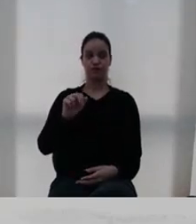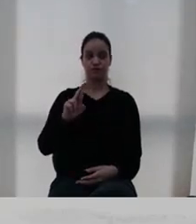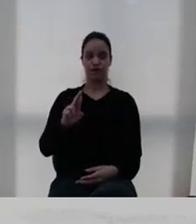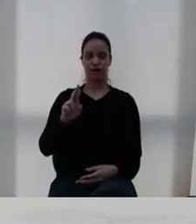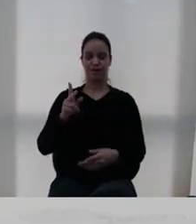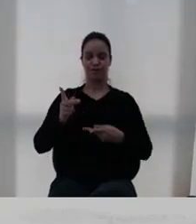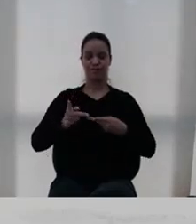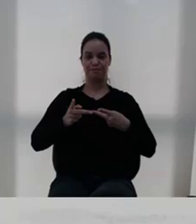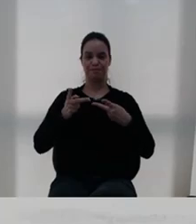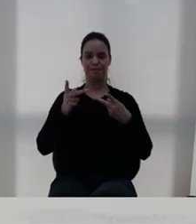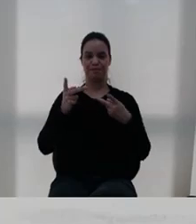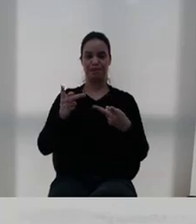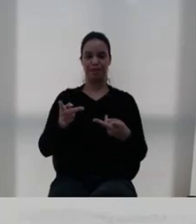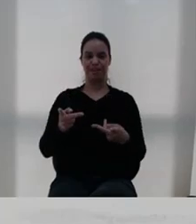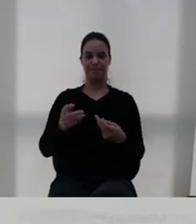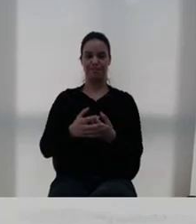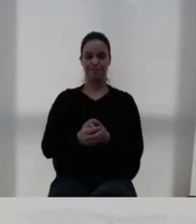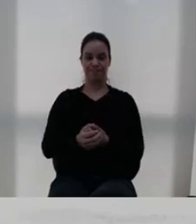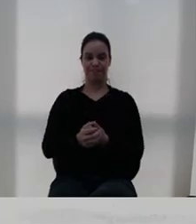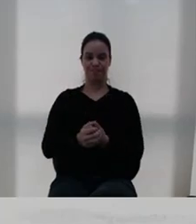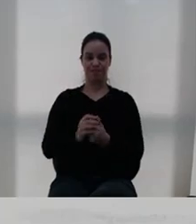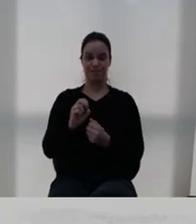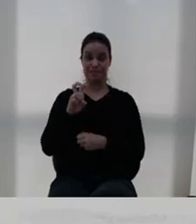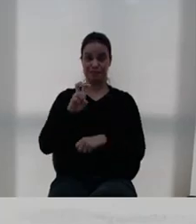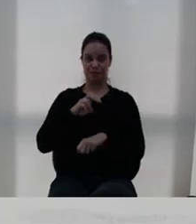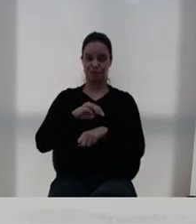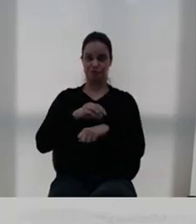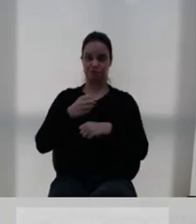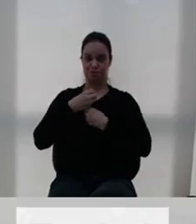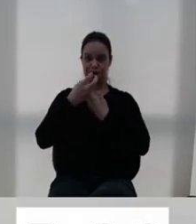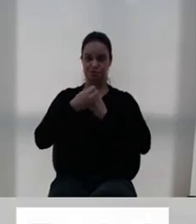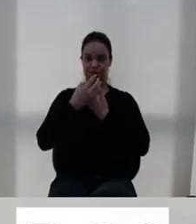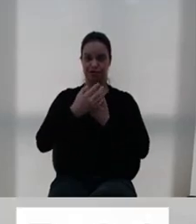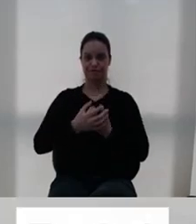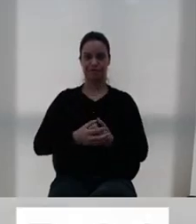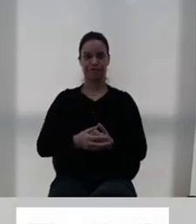muito bem-vindo, tem a palavra pelo prazo regimental de 5 minutos.